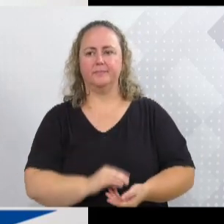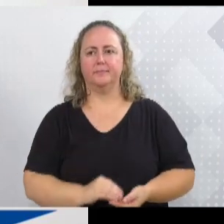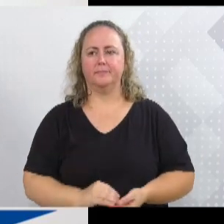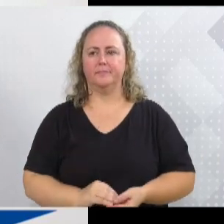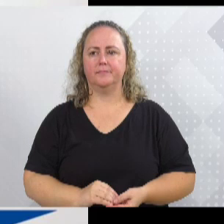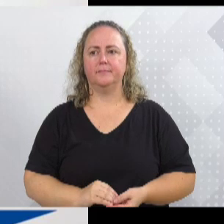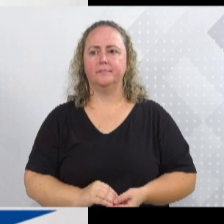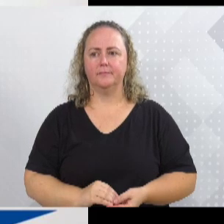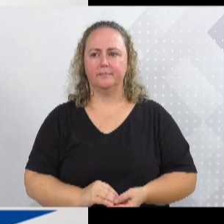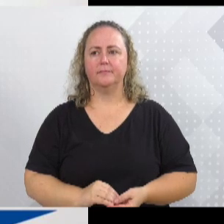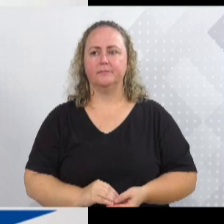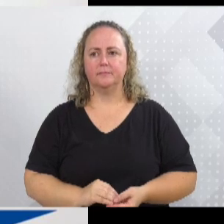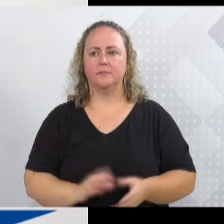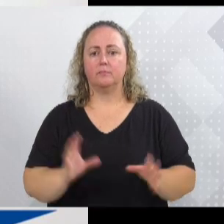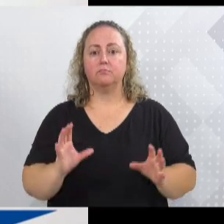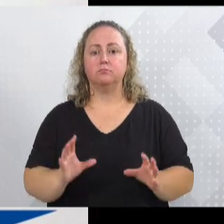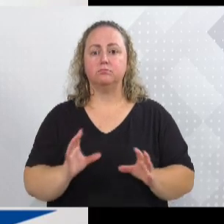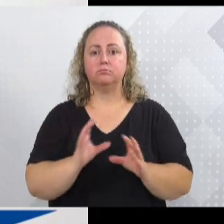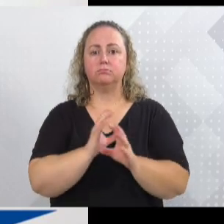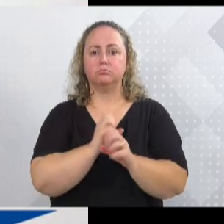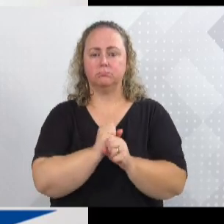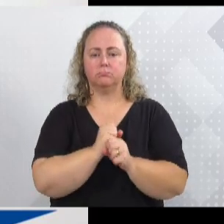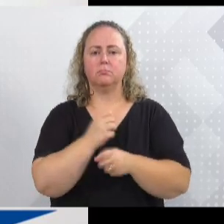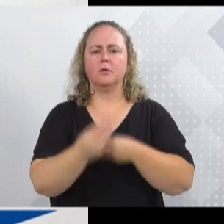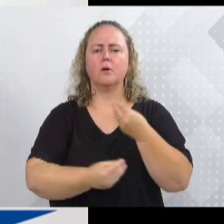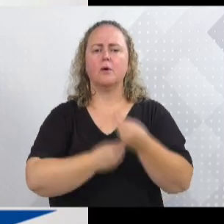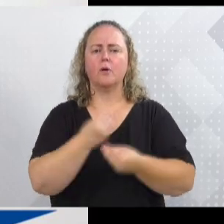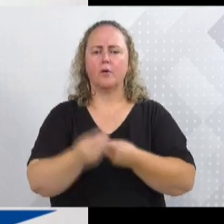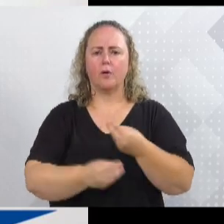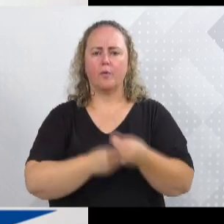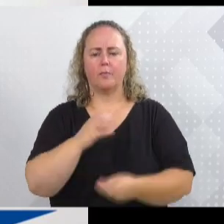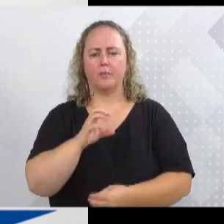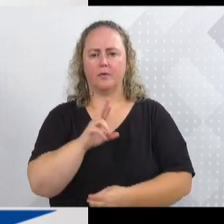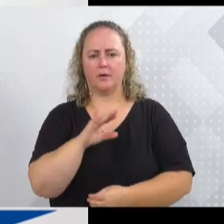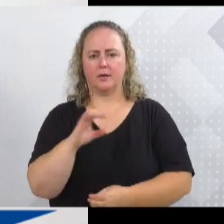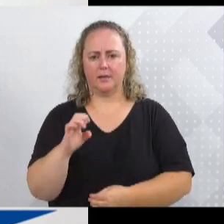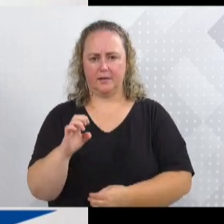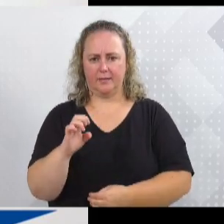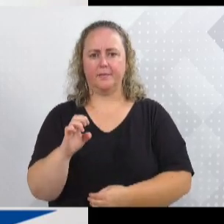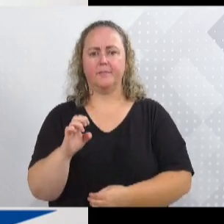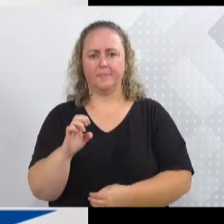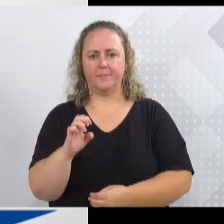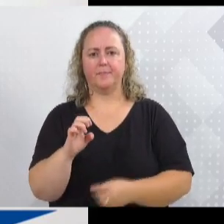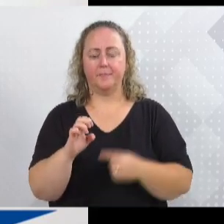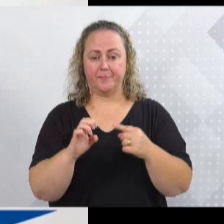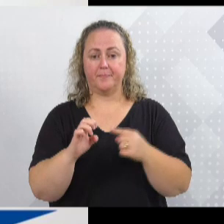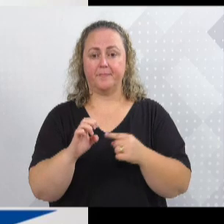E trazendo os números, então, para mostrar mais um pouquinho sobre o CRI, é um